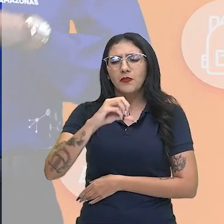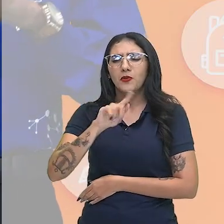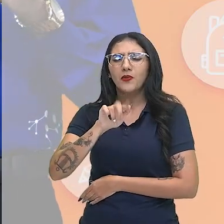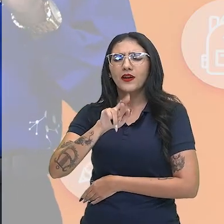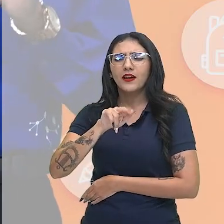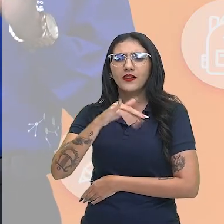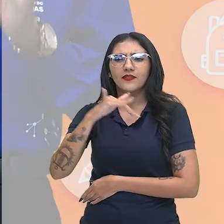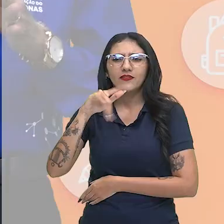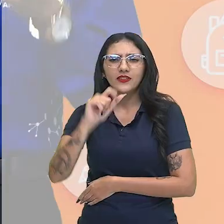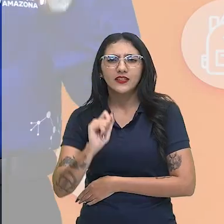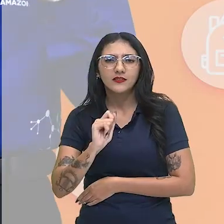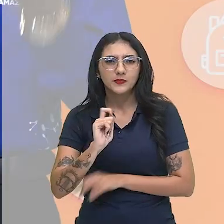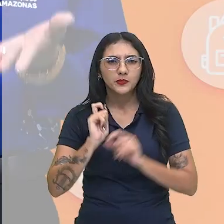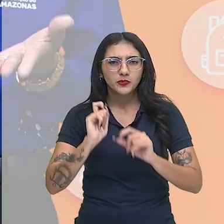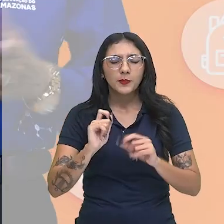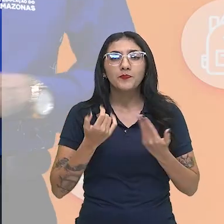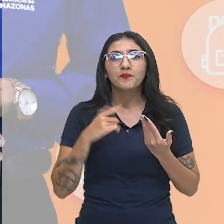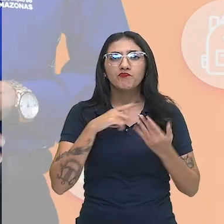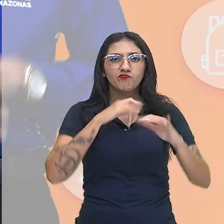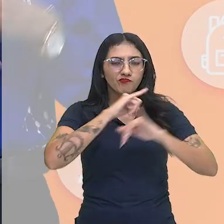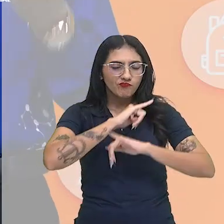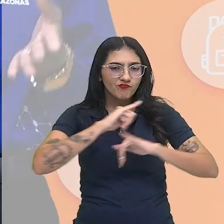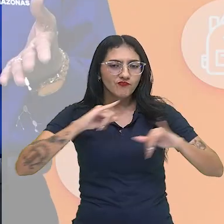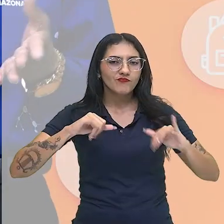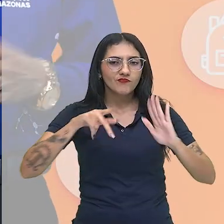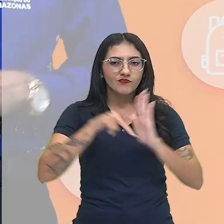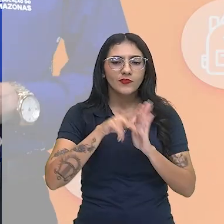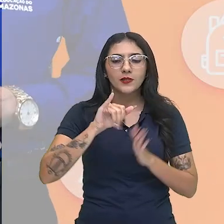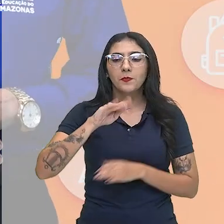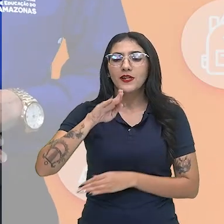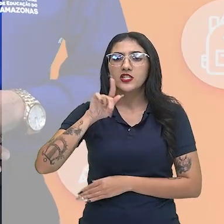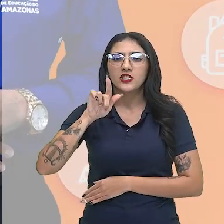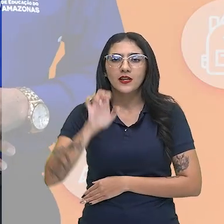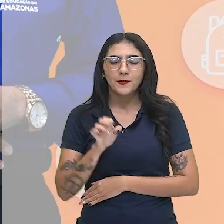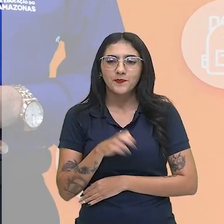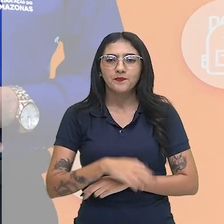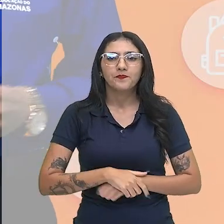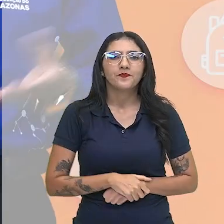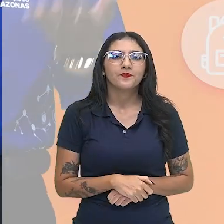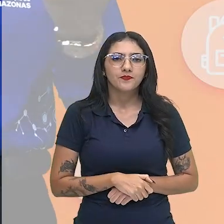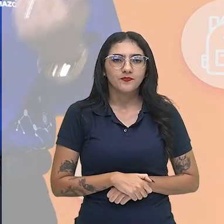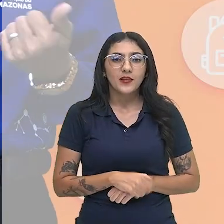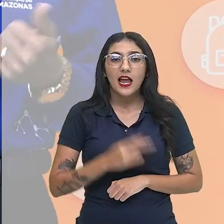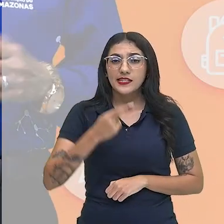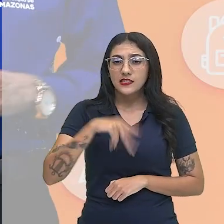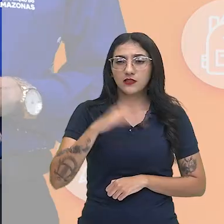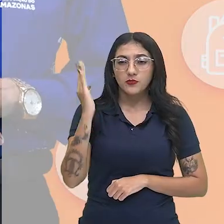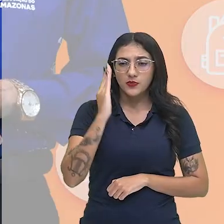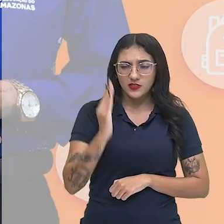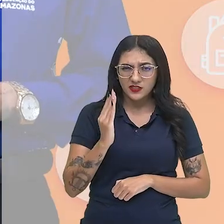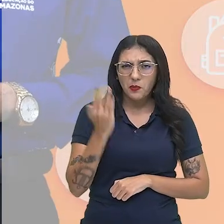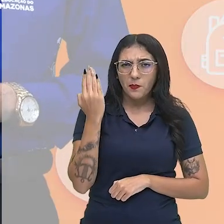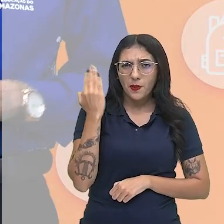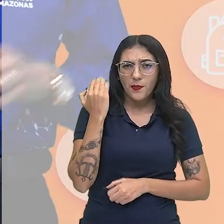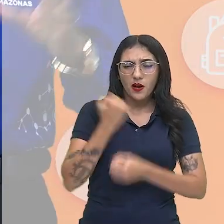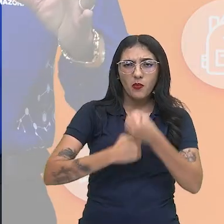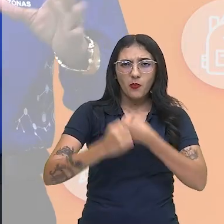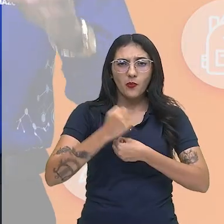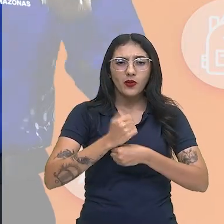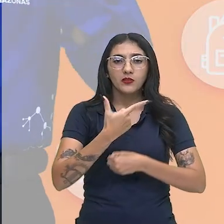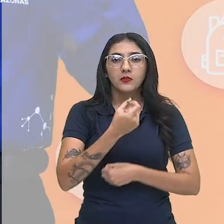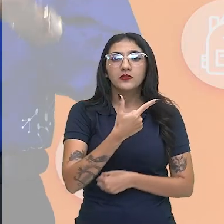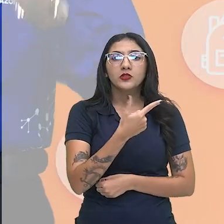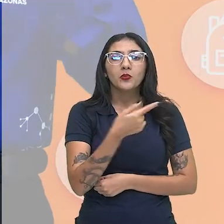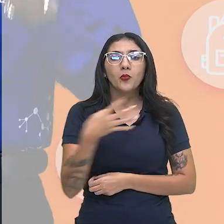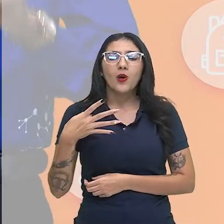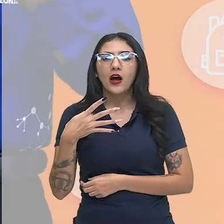Estimativa recém-lançada pelo IBGE aponta que o Brasil possuía, em julho de 2024, olha